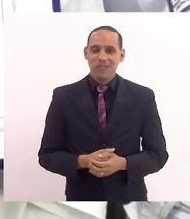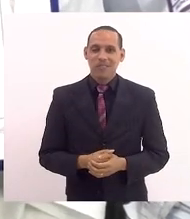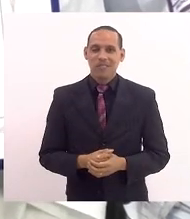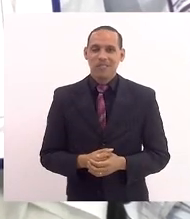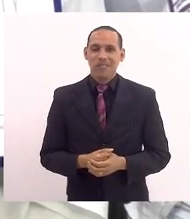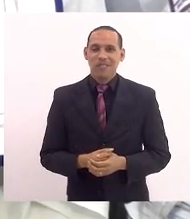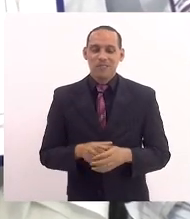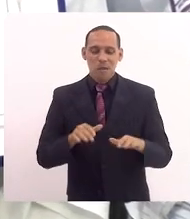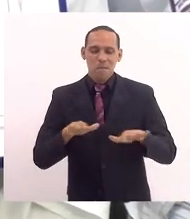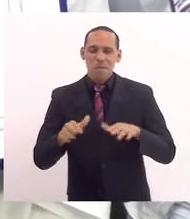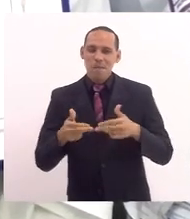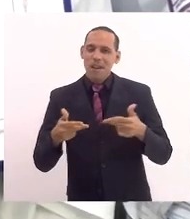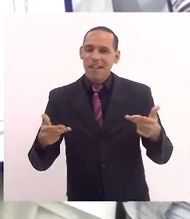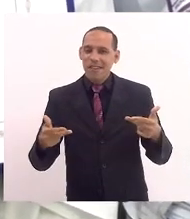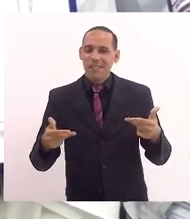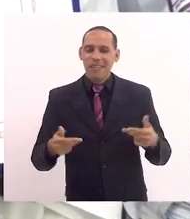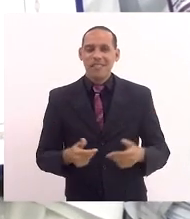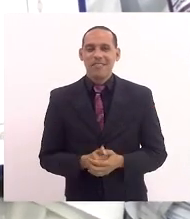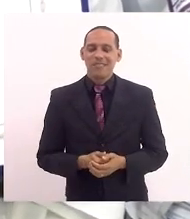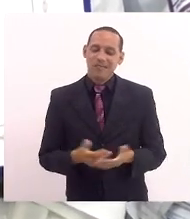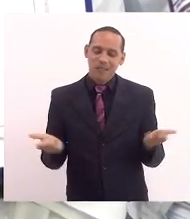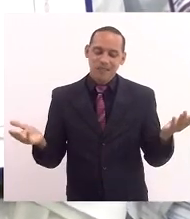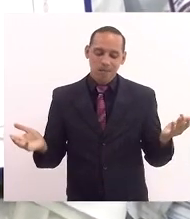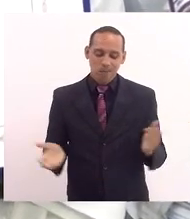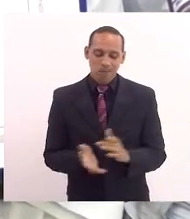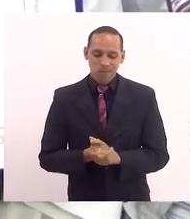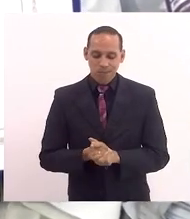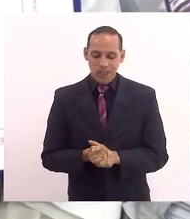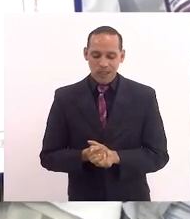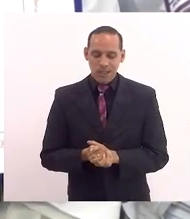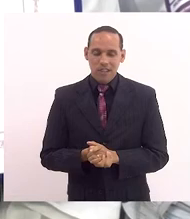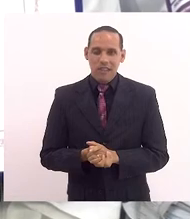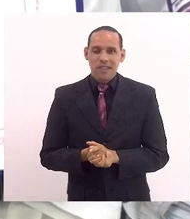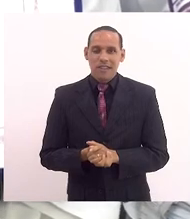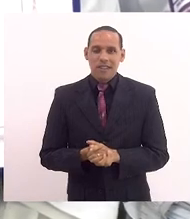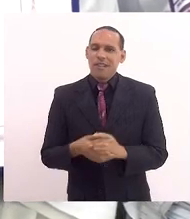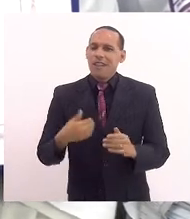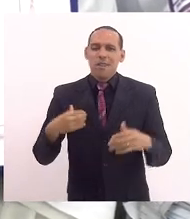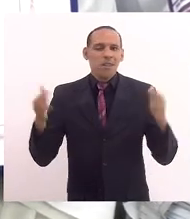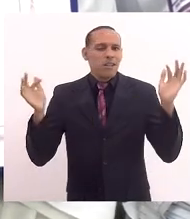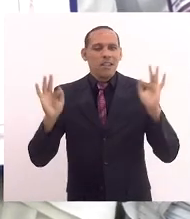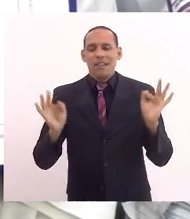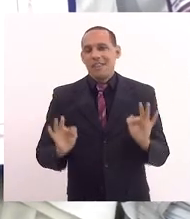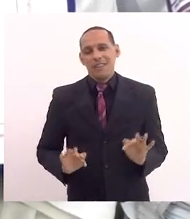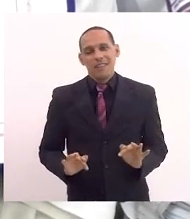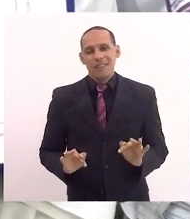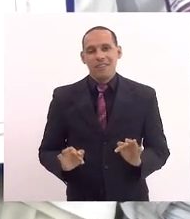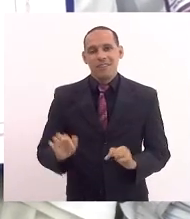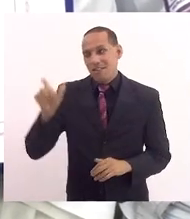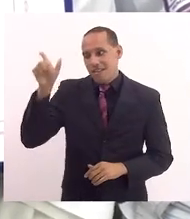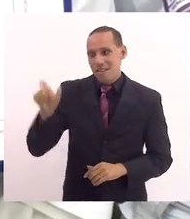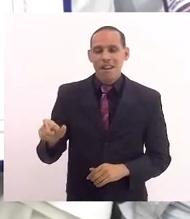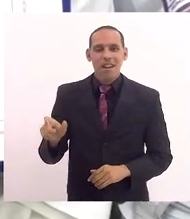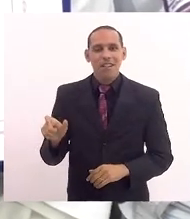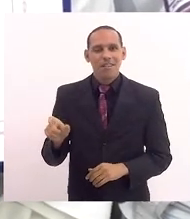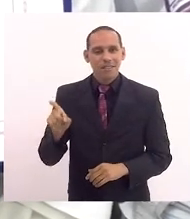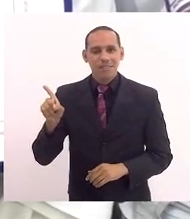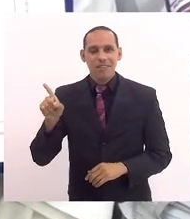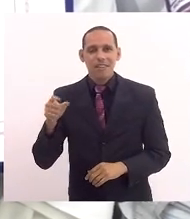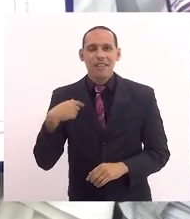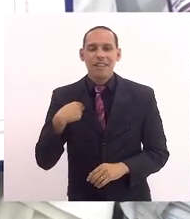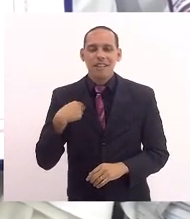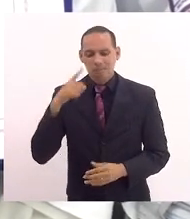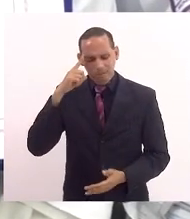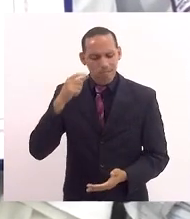esses movimentos. Enfim, estou muito feliz por ela lá. Eu tive que tomar uma decisão